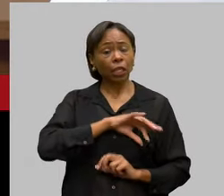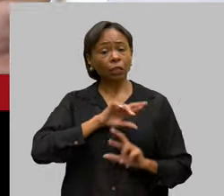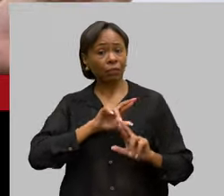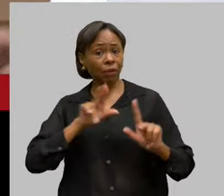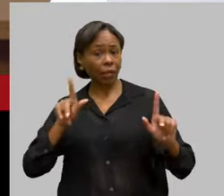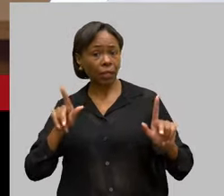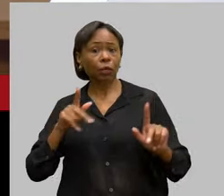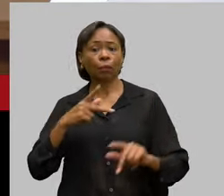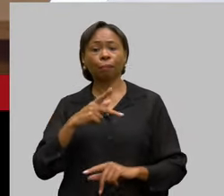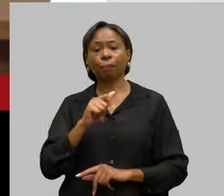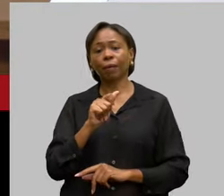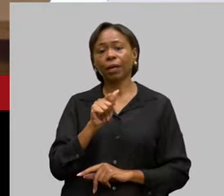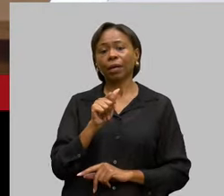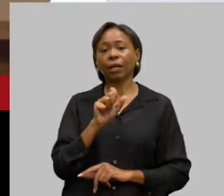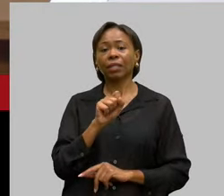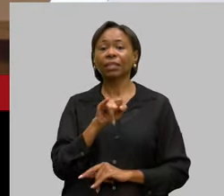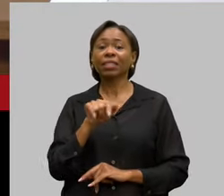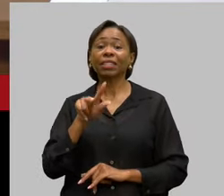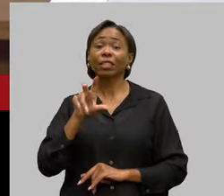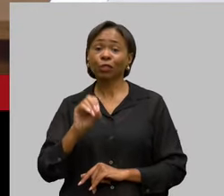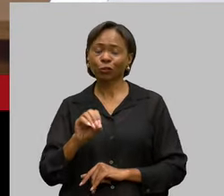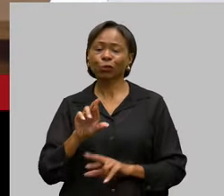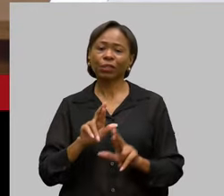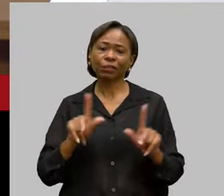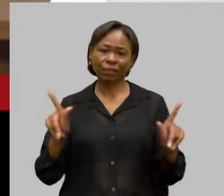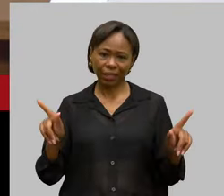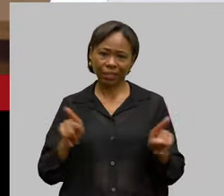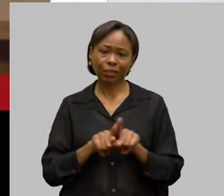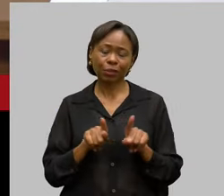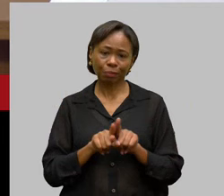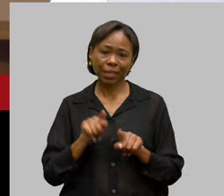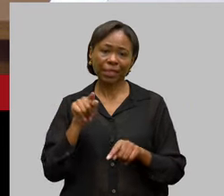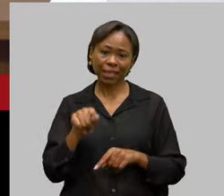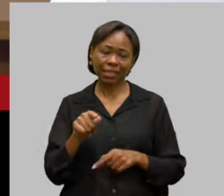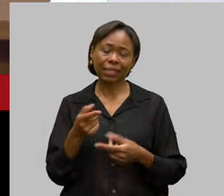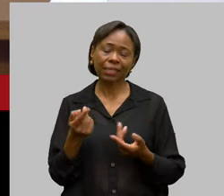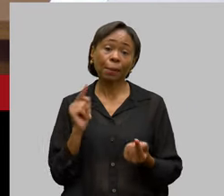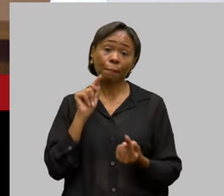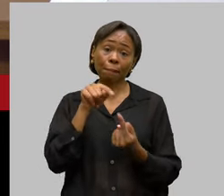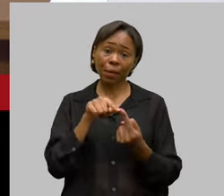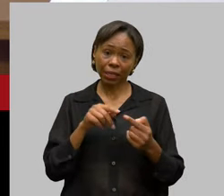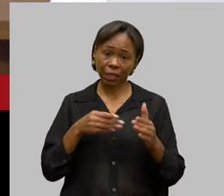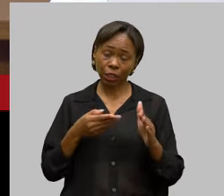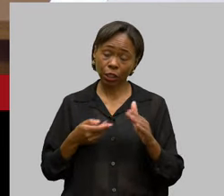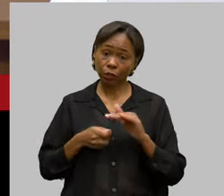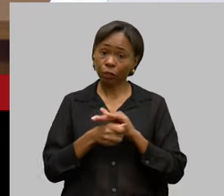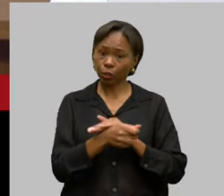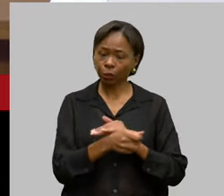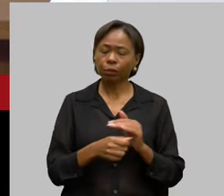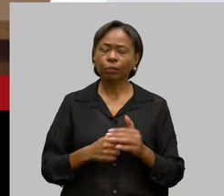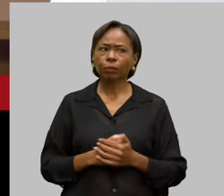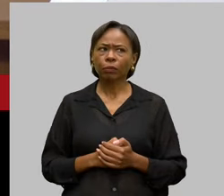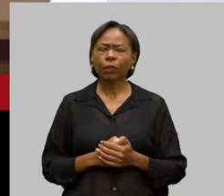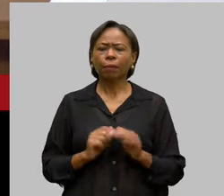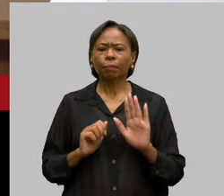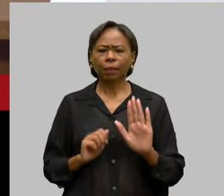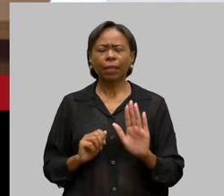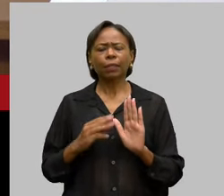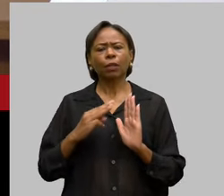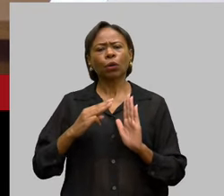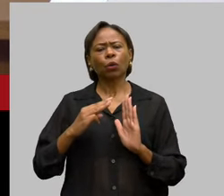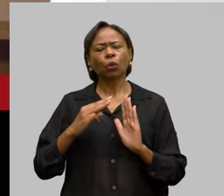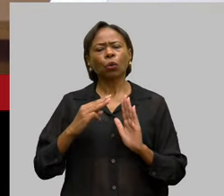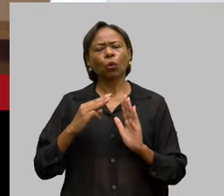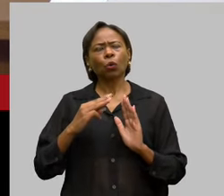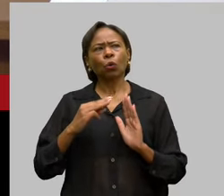ser completamente diferente o João bem trouxe aqui com relação às metas de investimento mas especialmente com relação aos métodos quando eu vou financiar